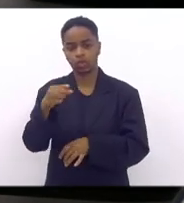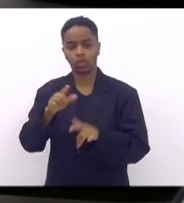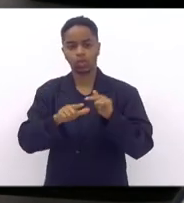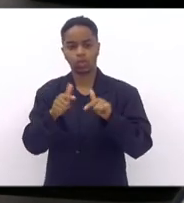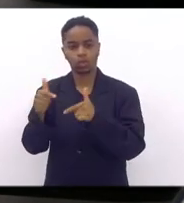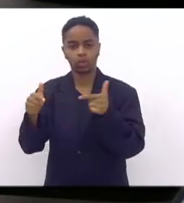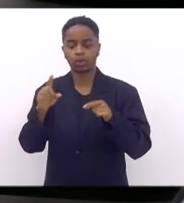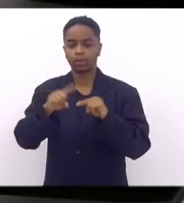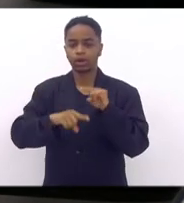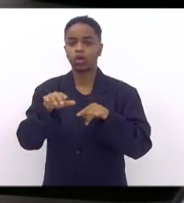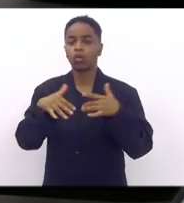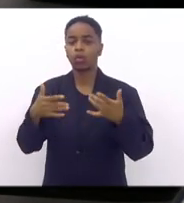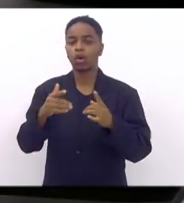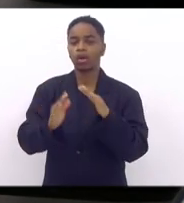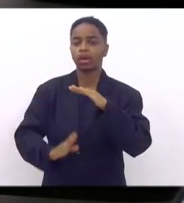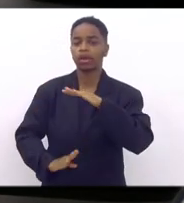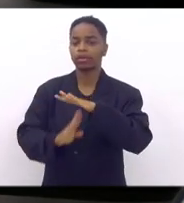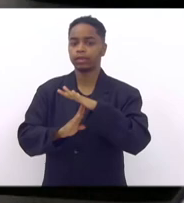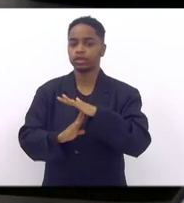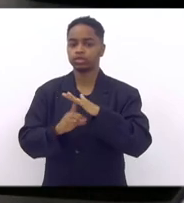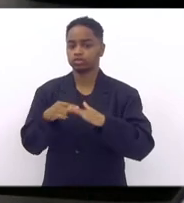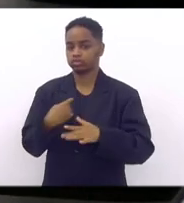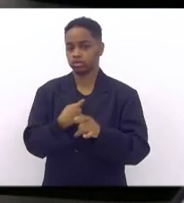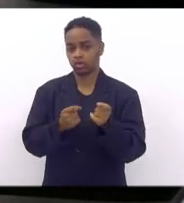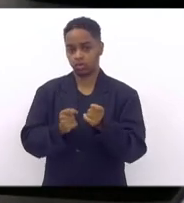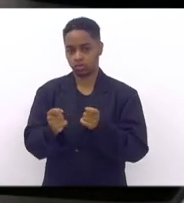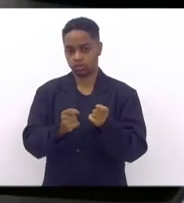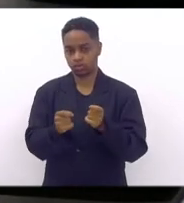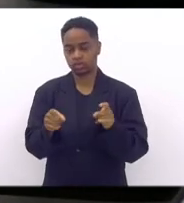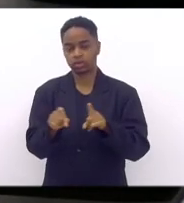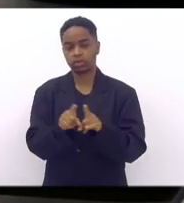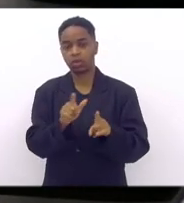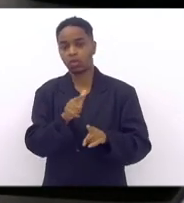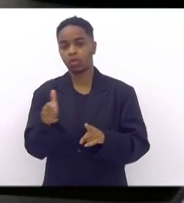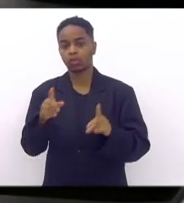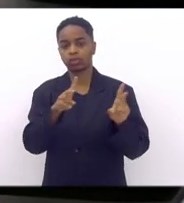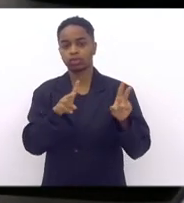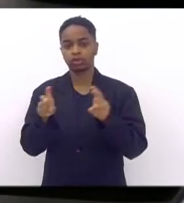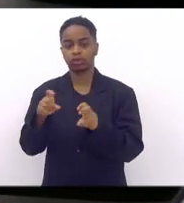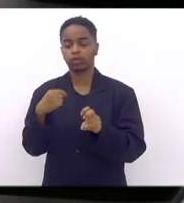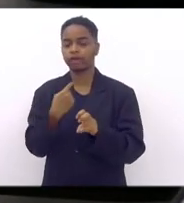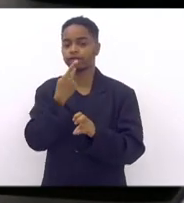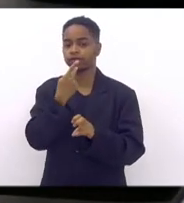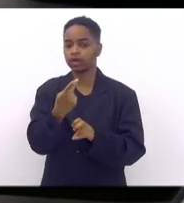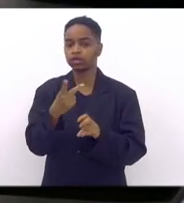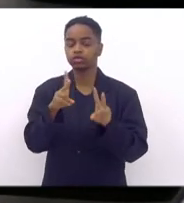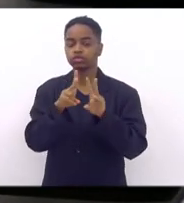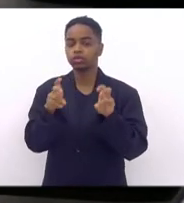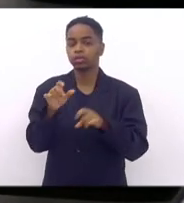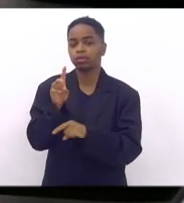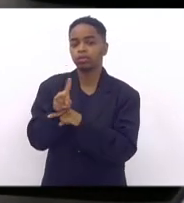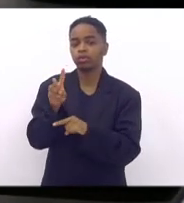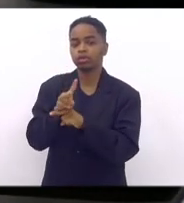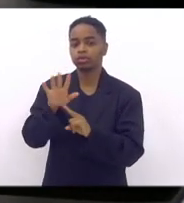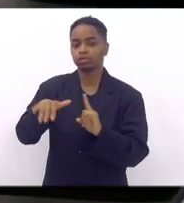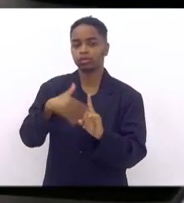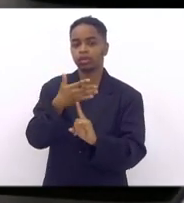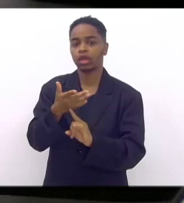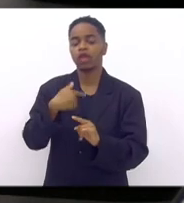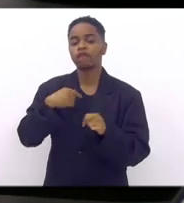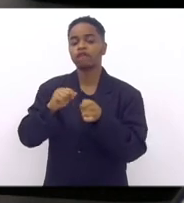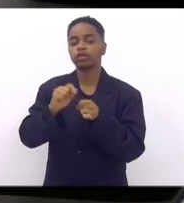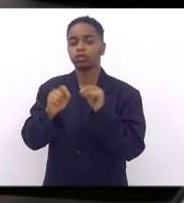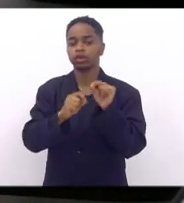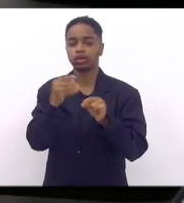nível eu posso emitir o Ina controla isso a outra questão que a gente vai falar sobre prevenção ambiental que que eu tenho que fazer para